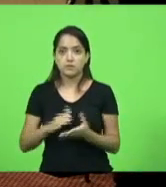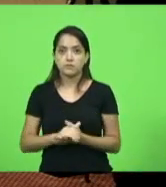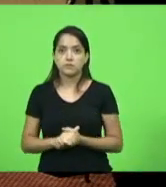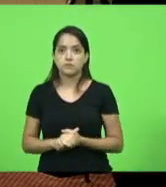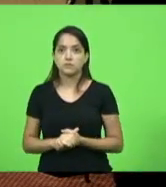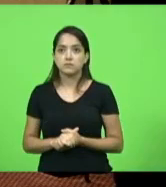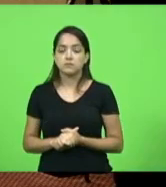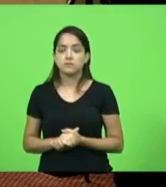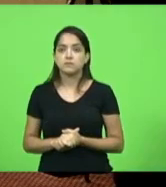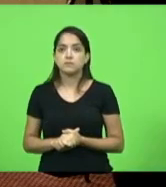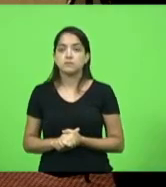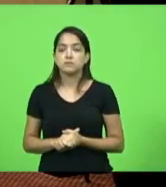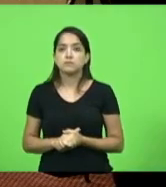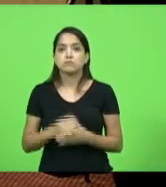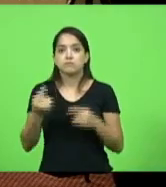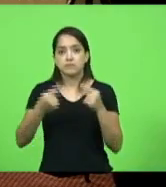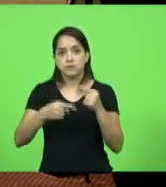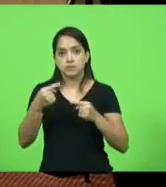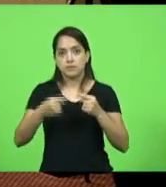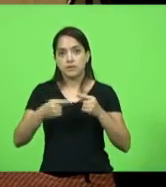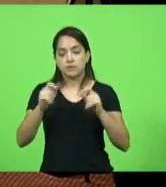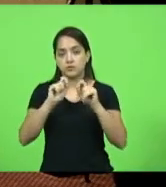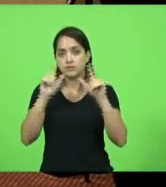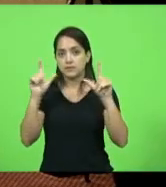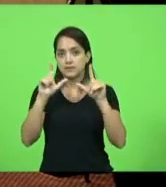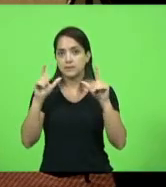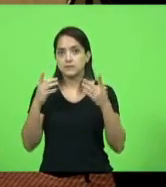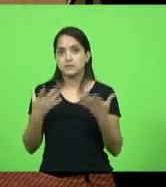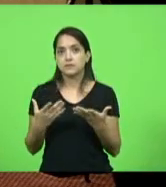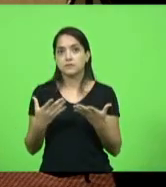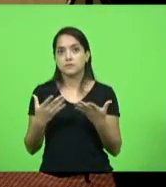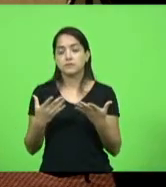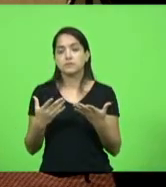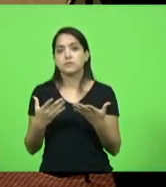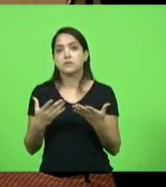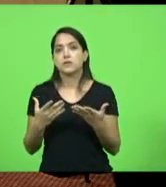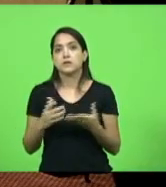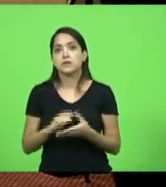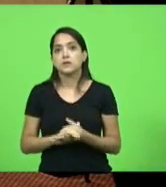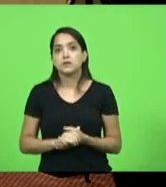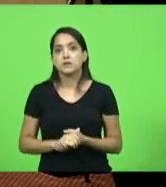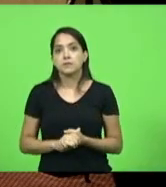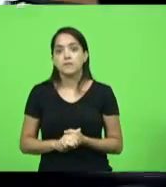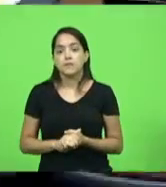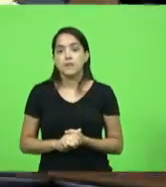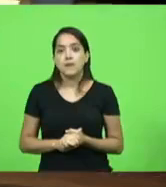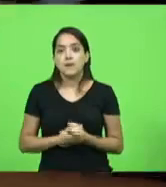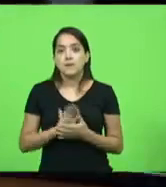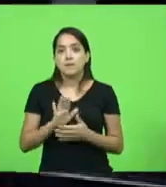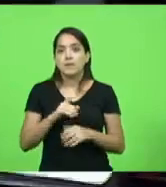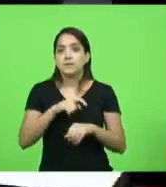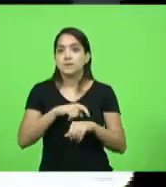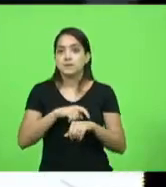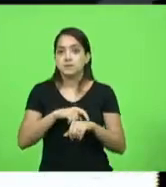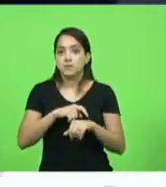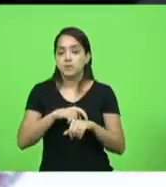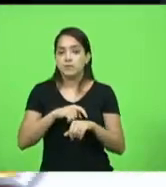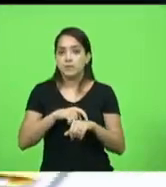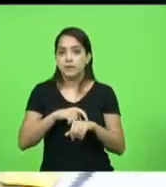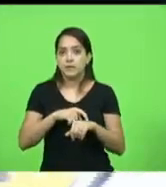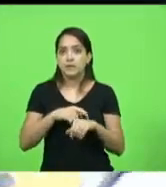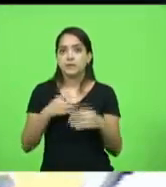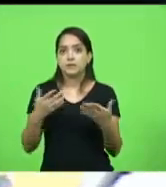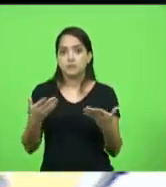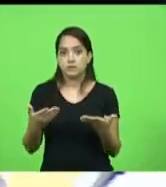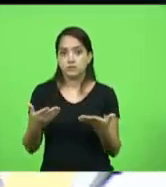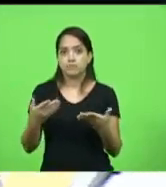eu confesso que é um debate que chama muita atenção de todos nós. E, nesse momento em que nós estamos na prioridade